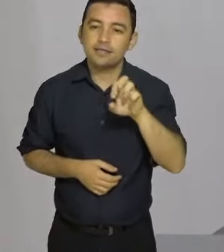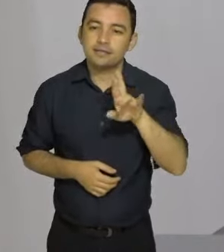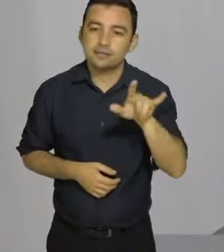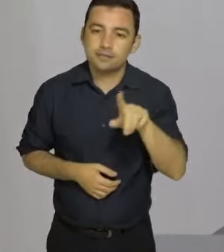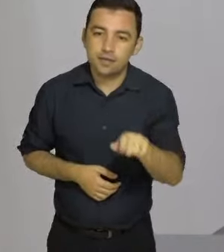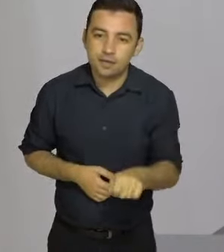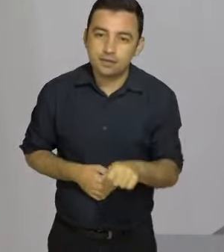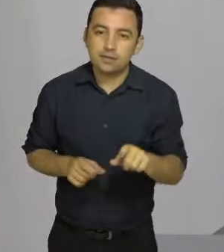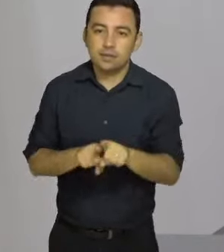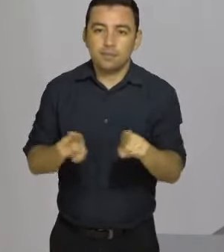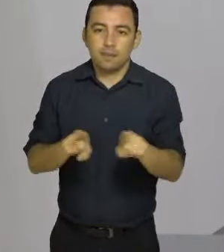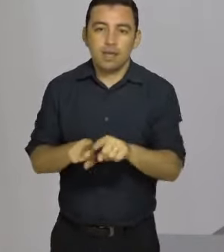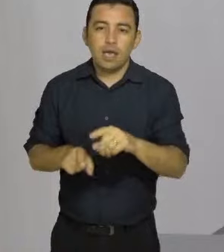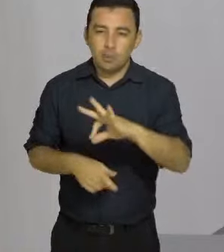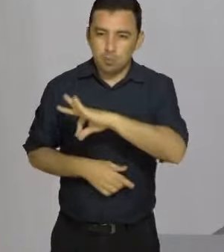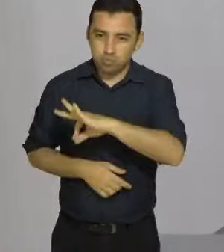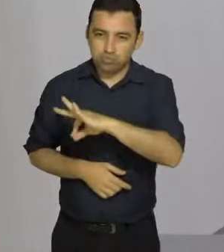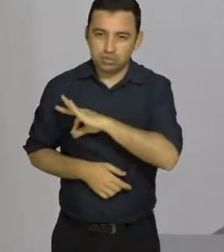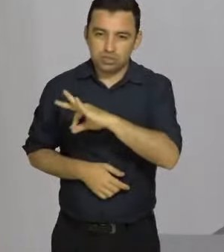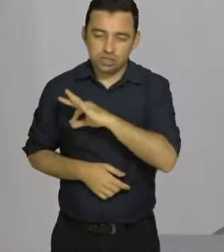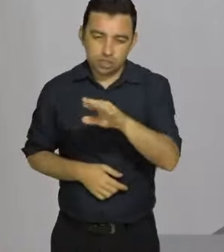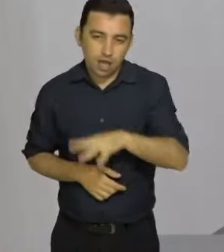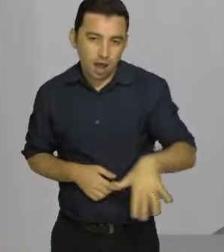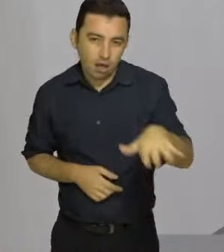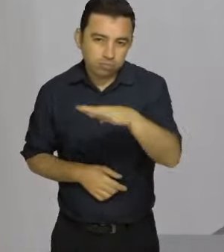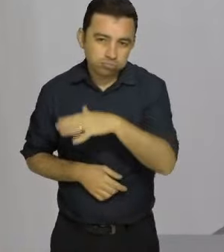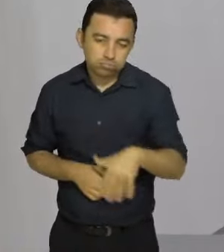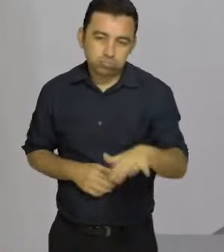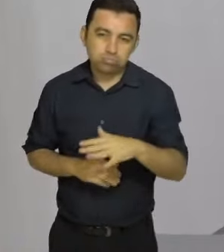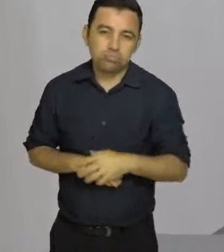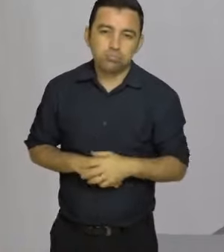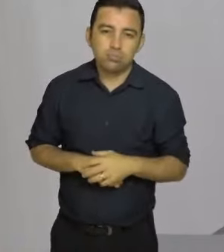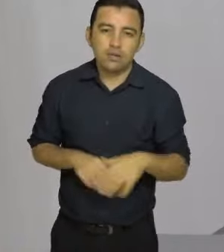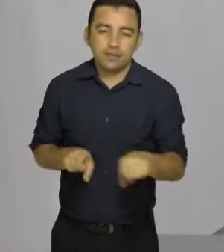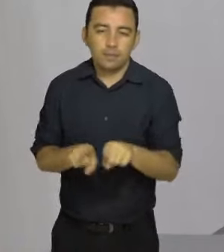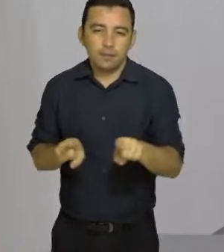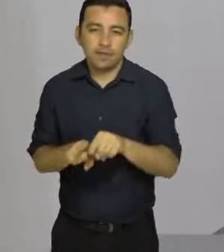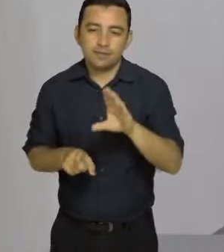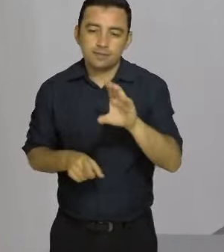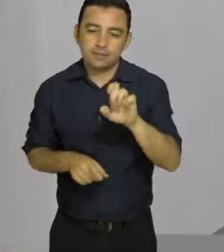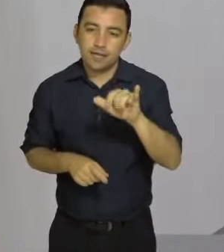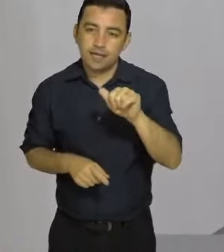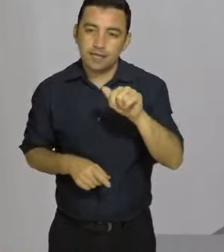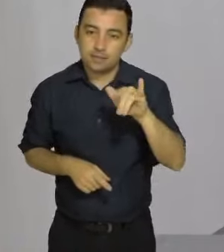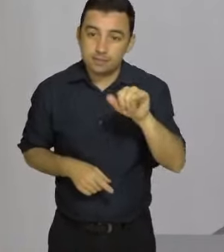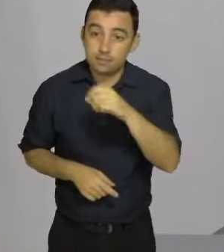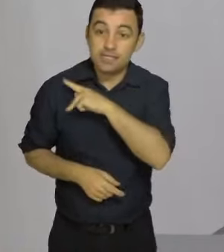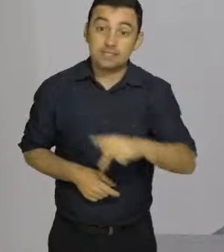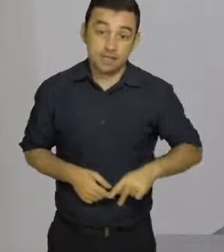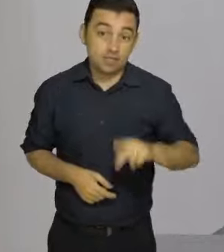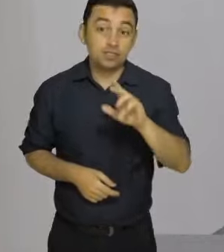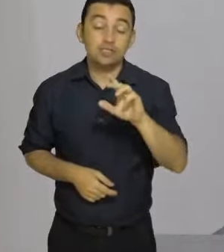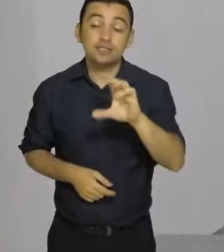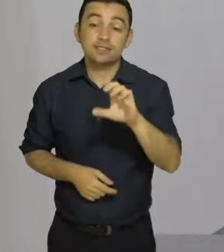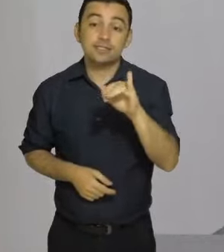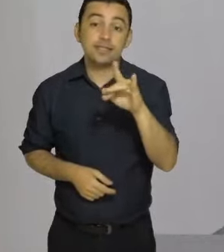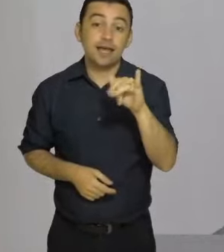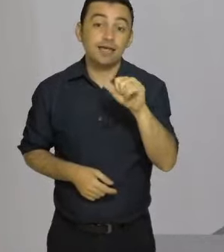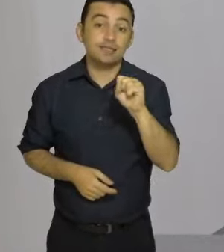a nossa polícia geral da Polícia Científica, Celes, presidente da SIDASC, o único